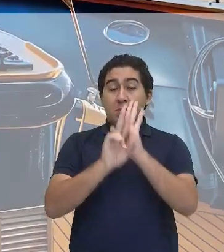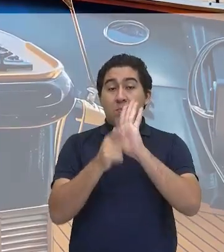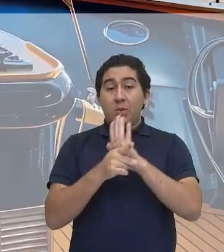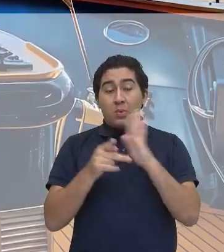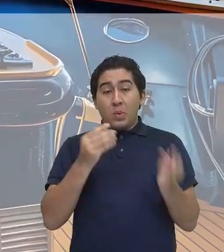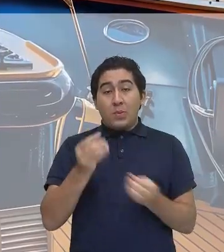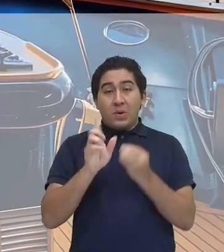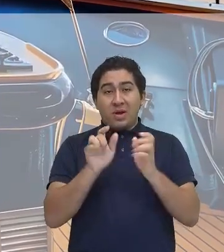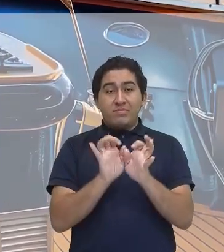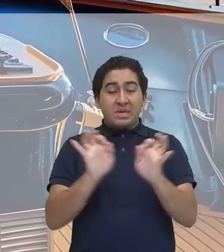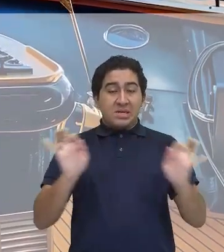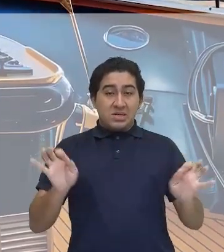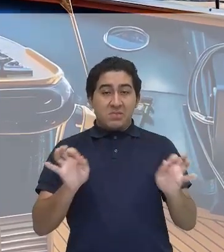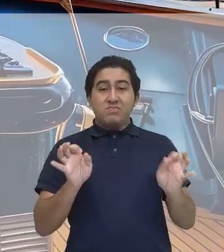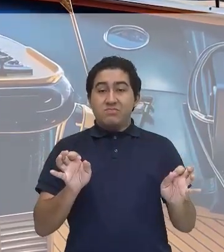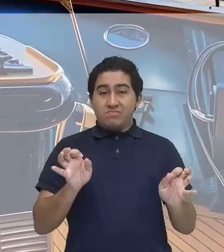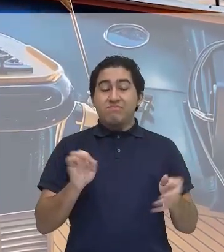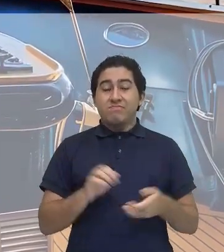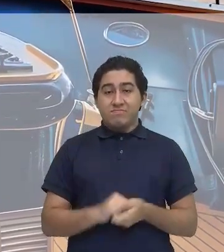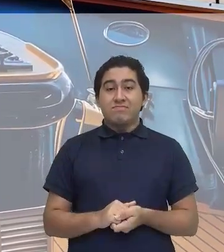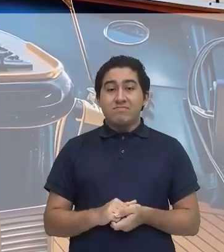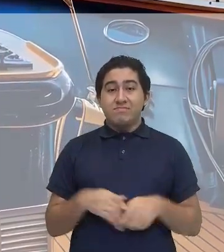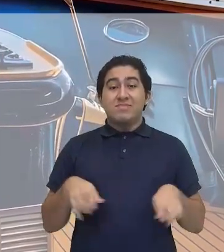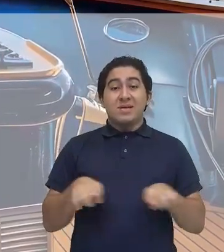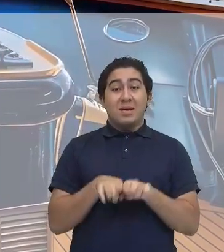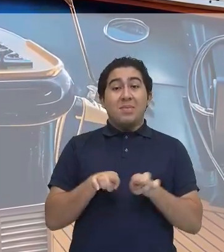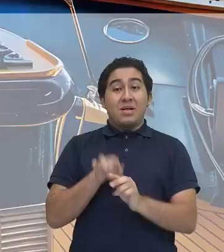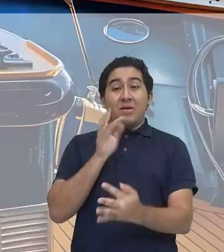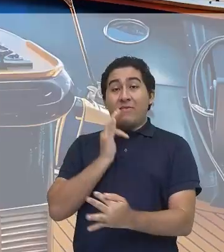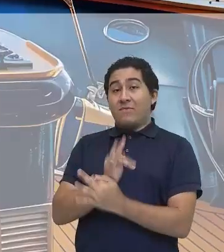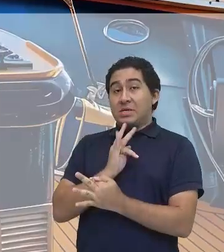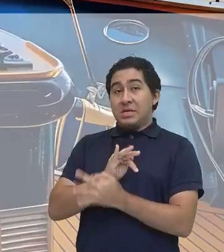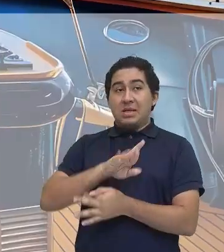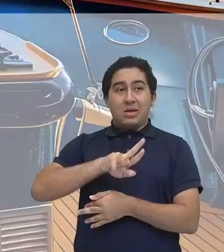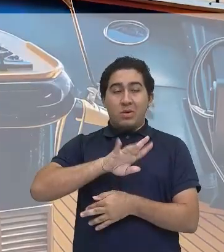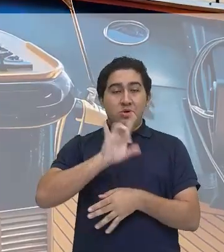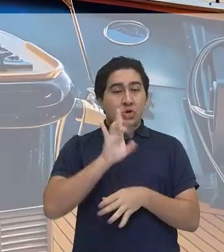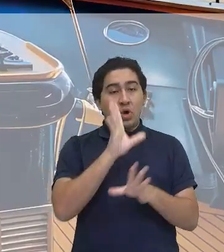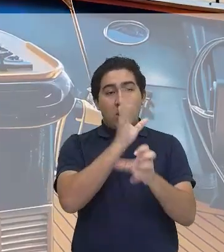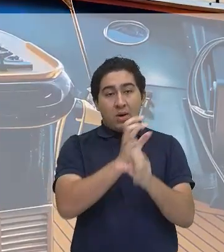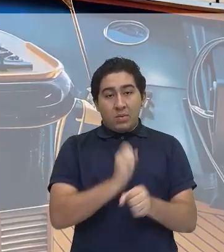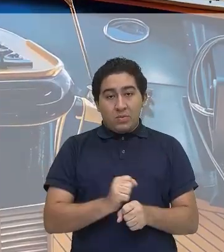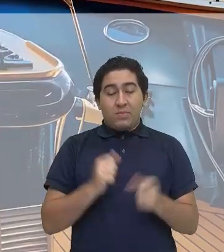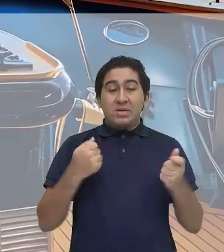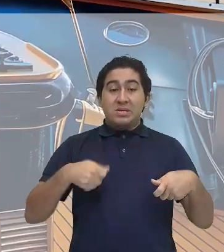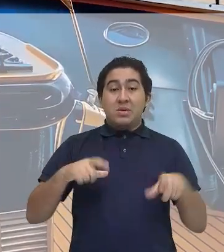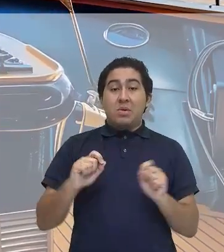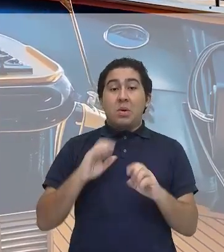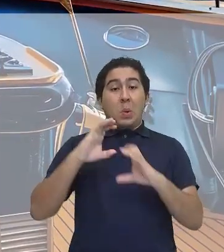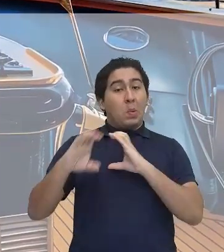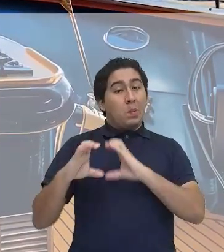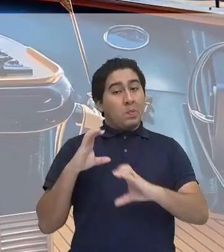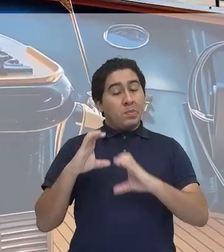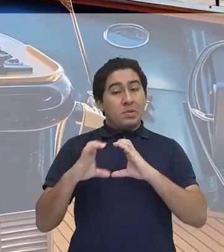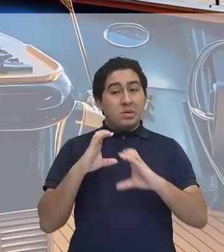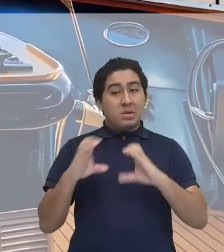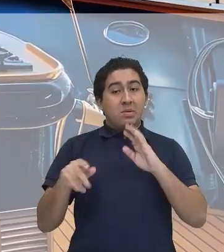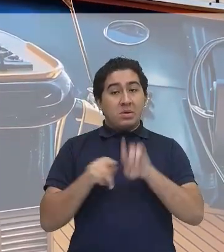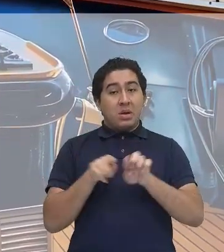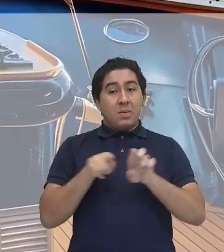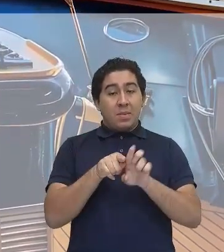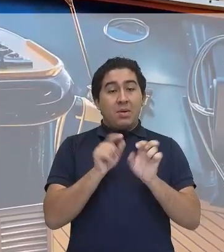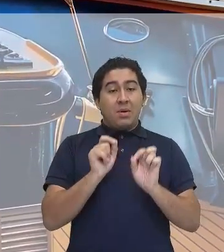representar precisão de medições. Na física, não basta calcular. Precisamos comunicar